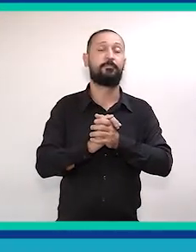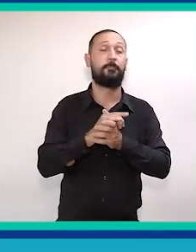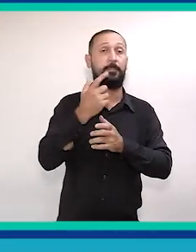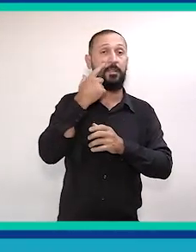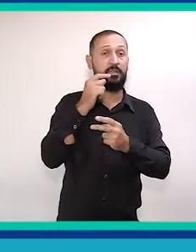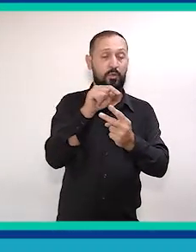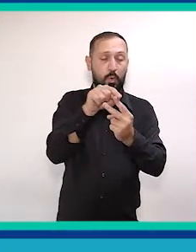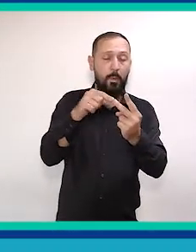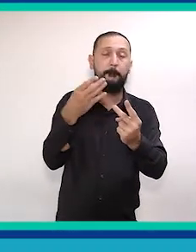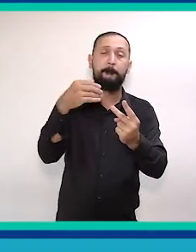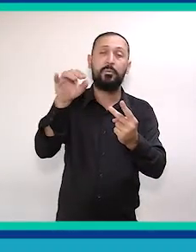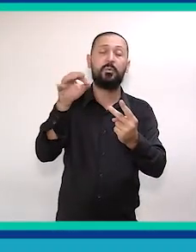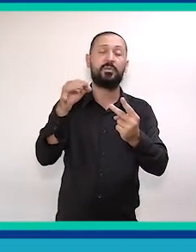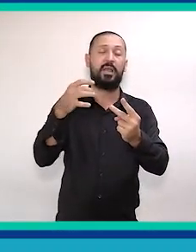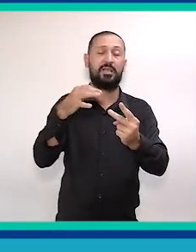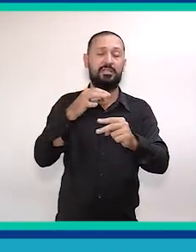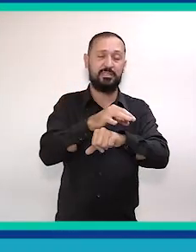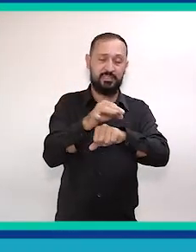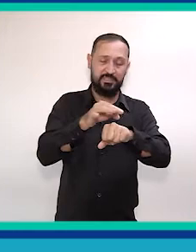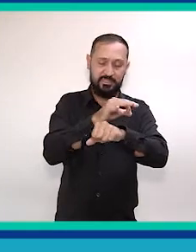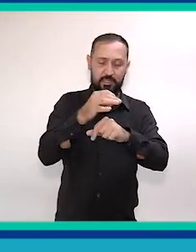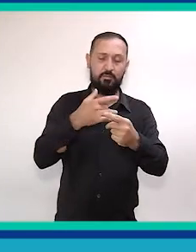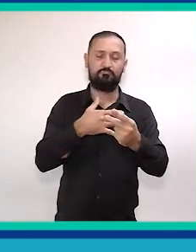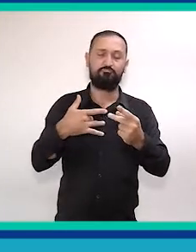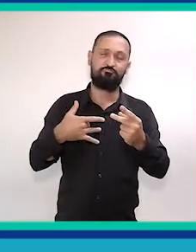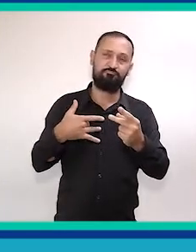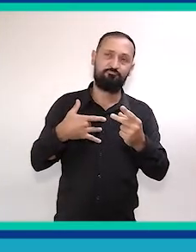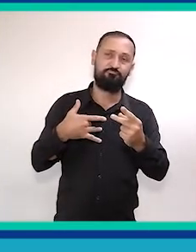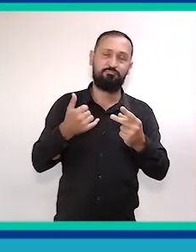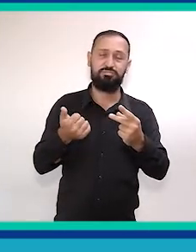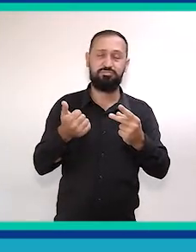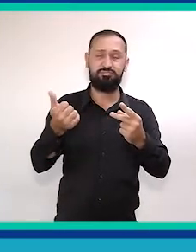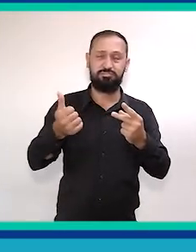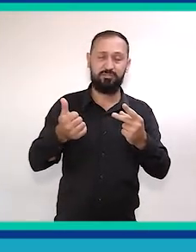célula tumoral e também atinge muito a célula saudável,